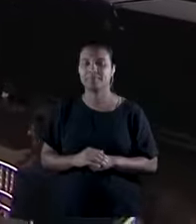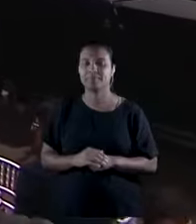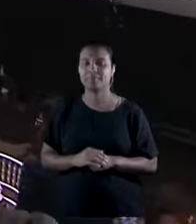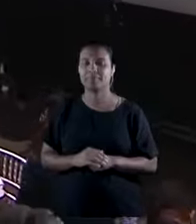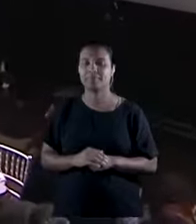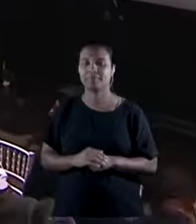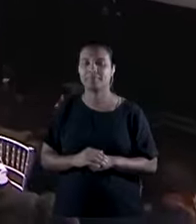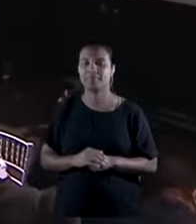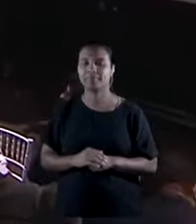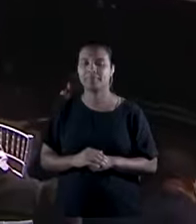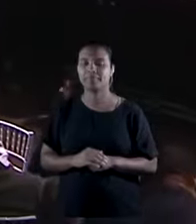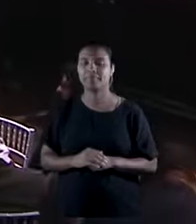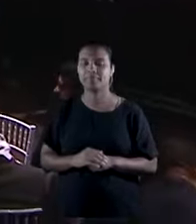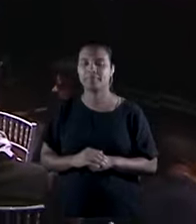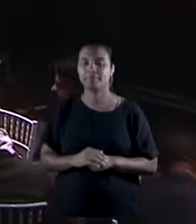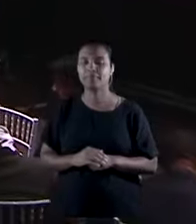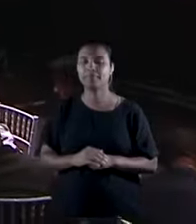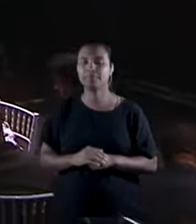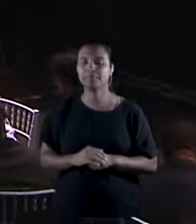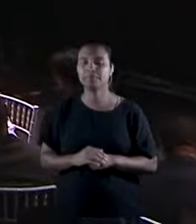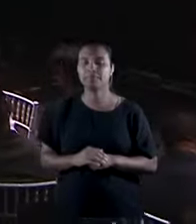Parabéns.